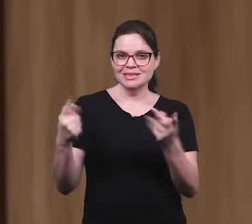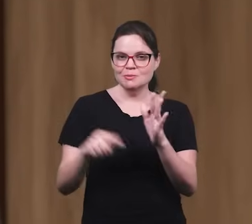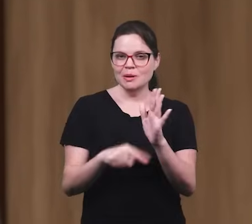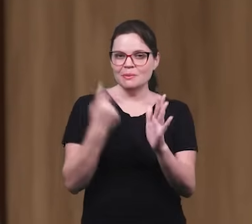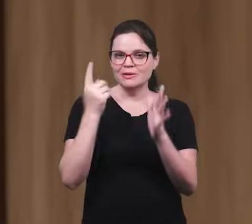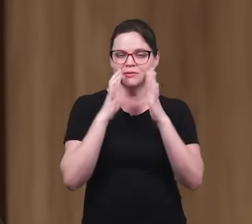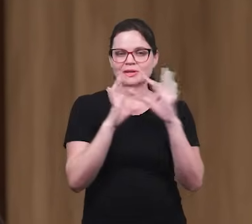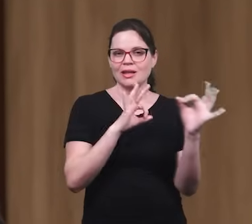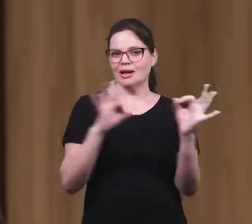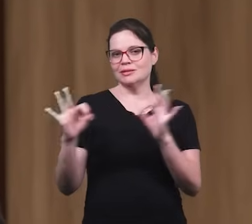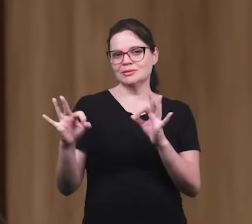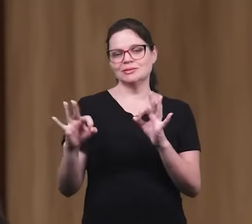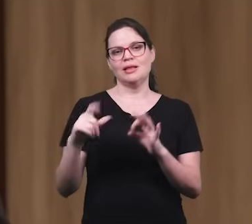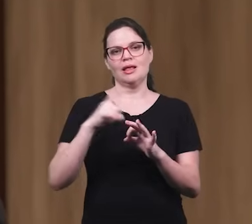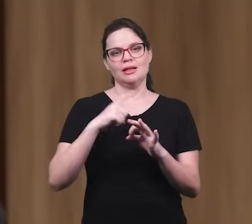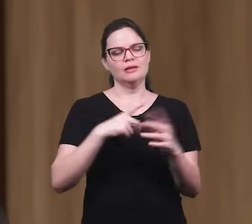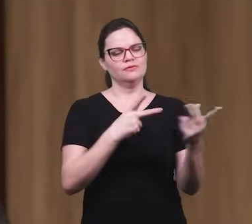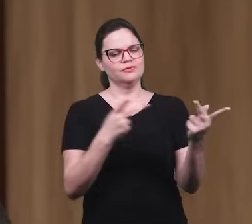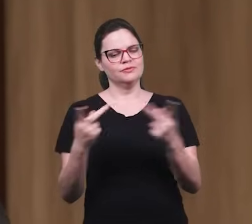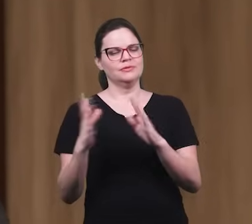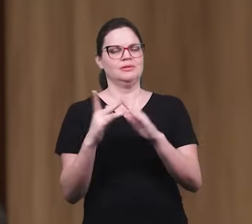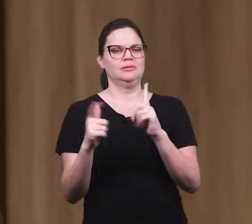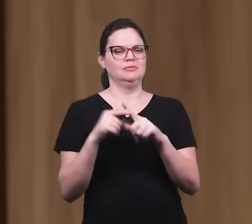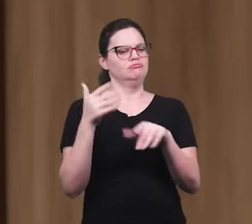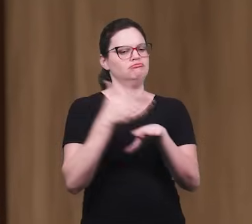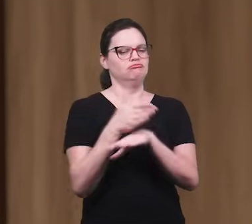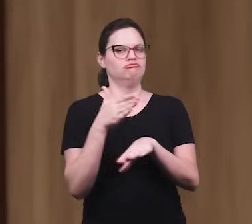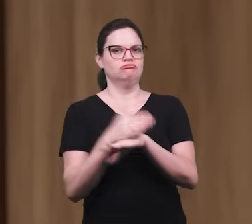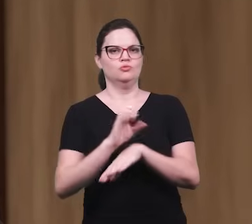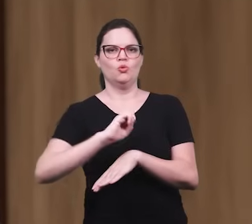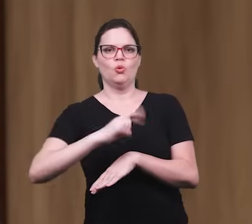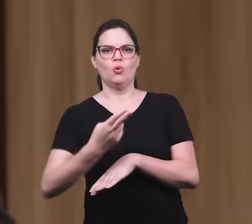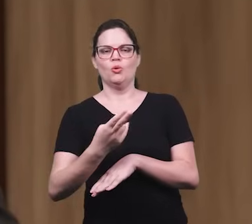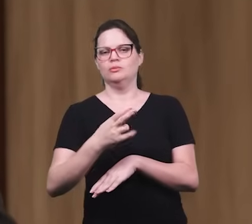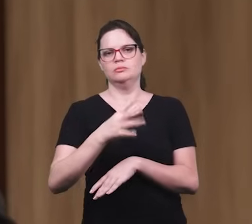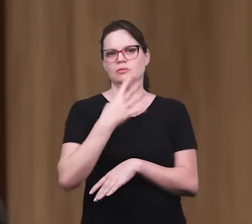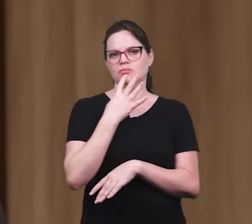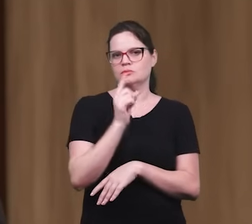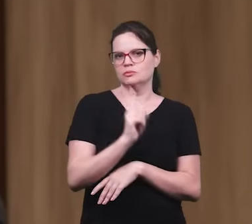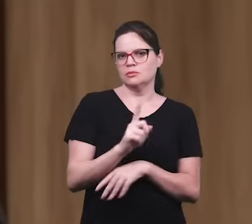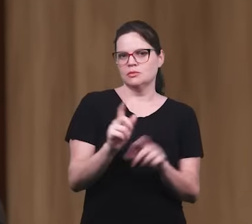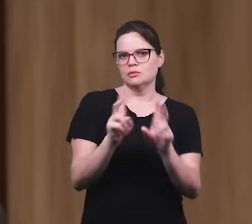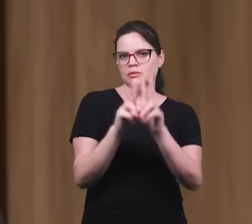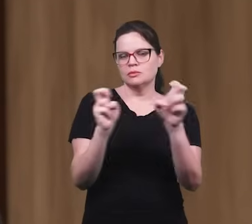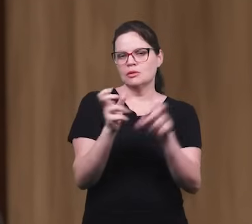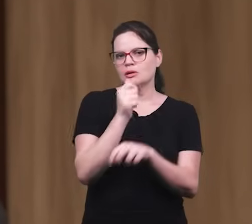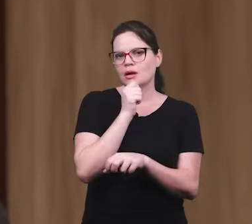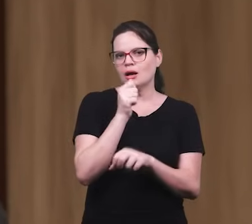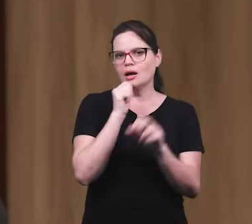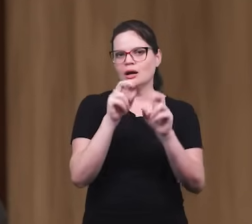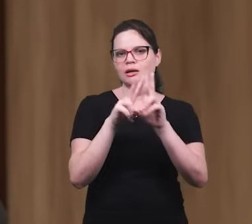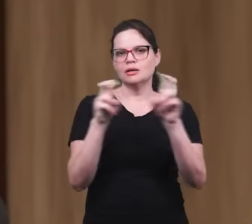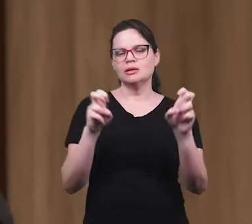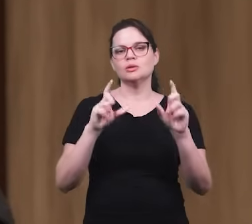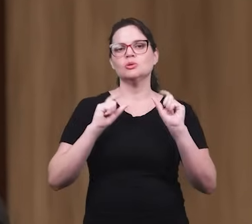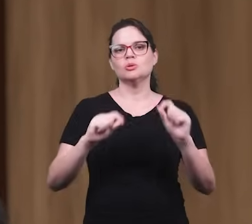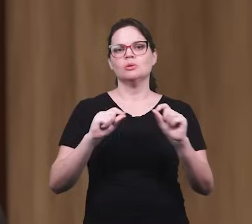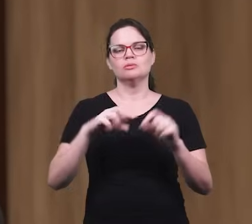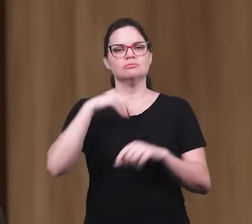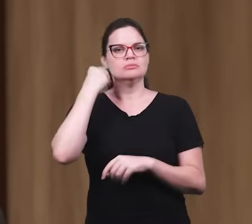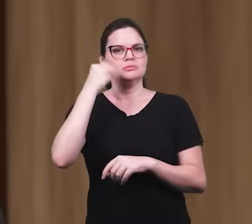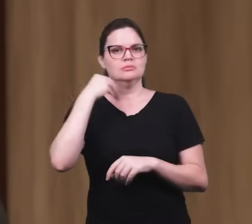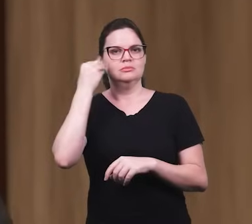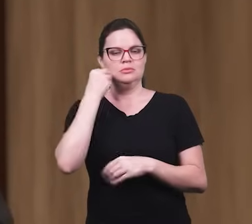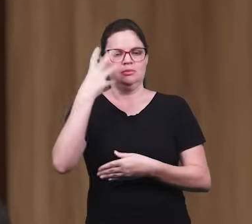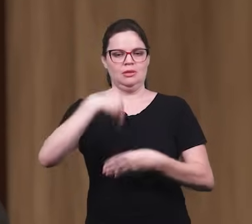uma pessoa que tem visitado as nossas igrejas, ou até mesmo não conhece a fundo a experiência que